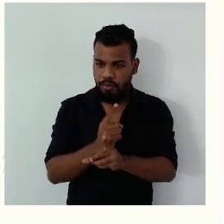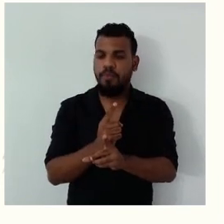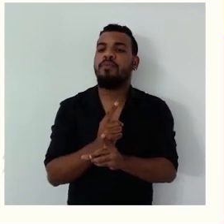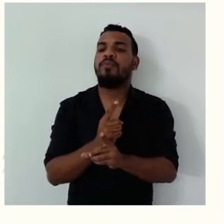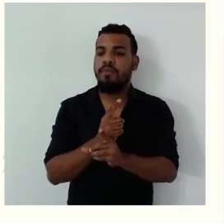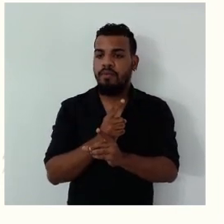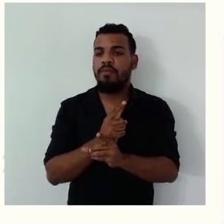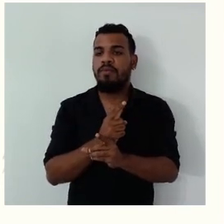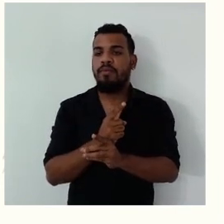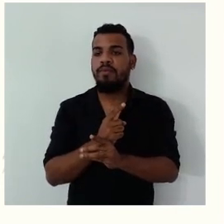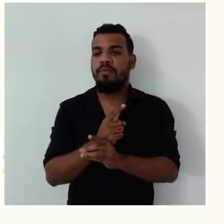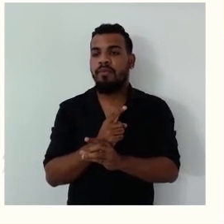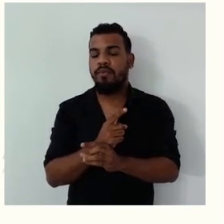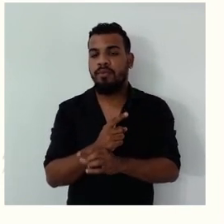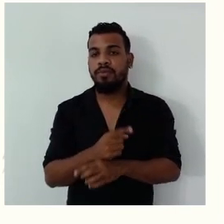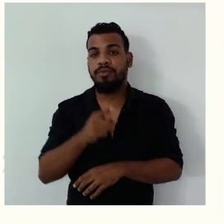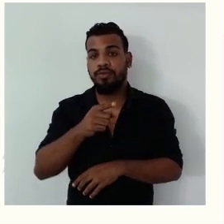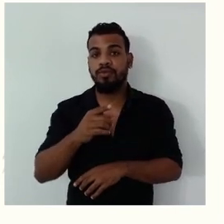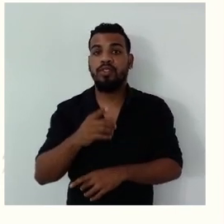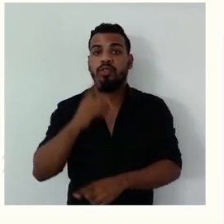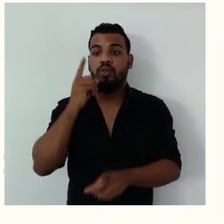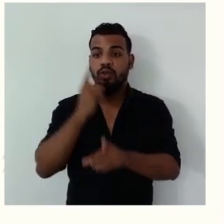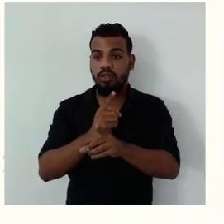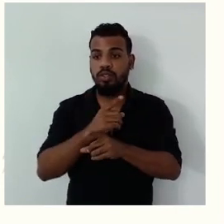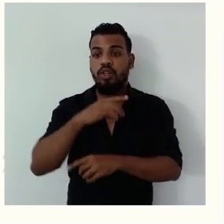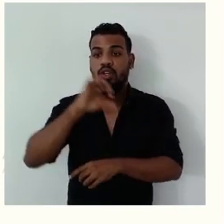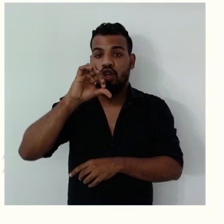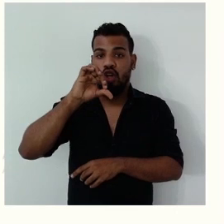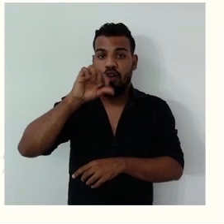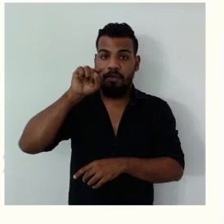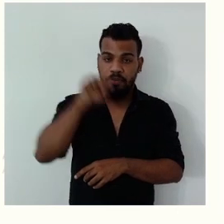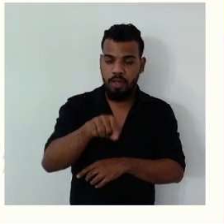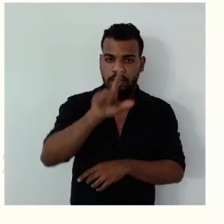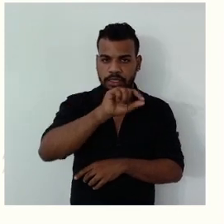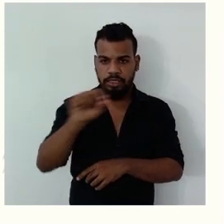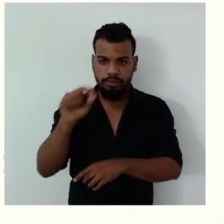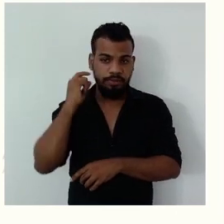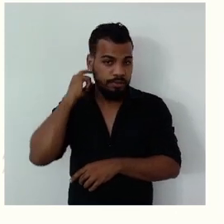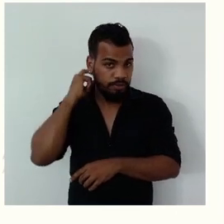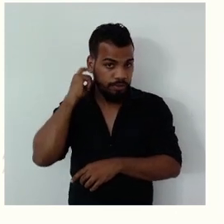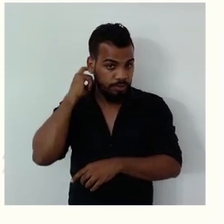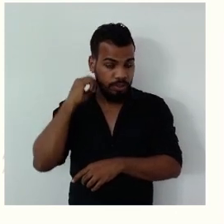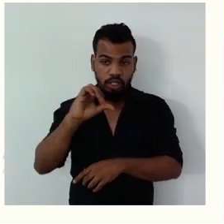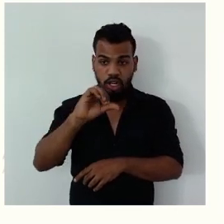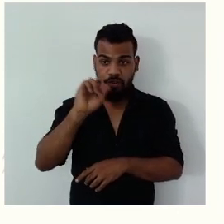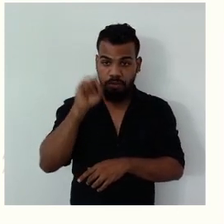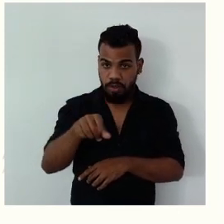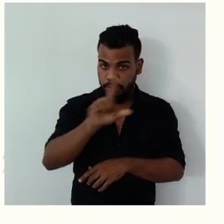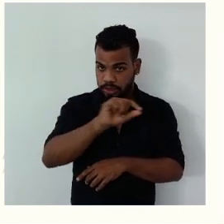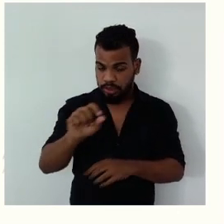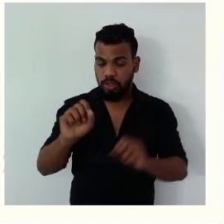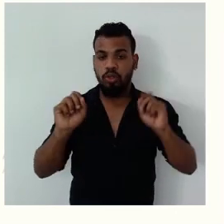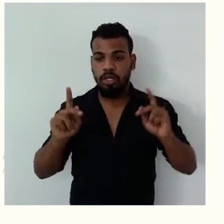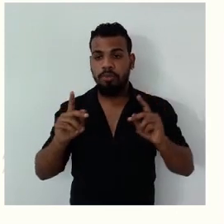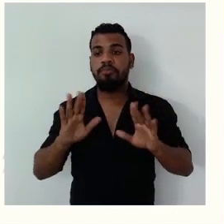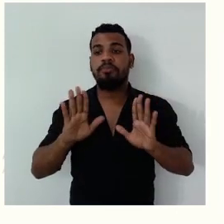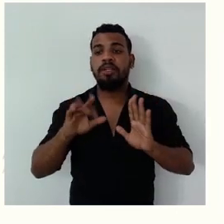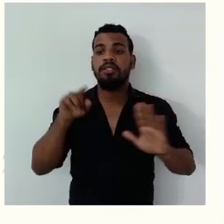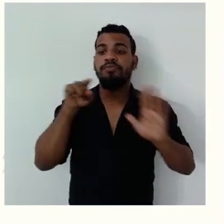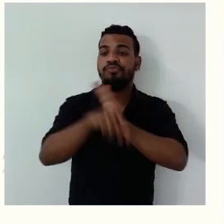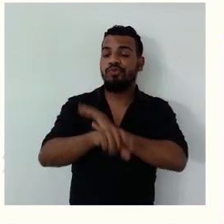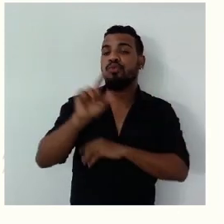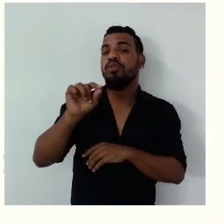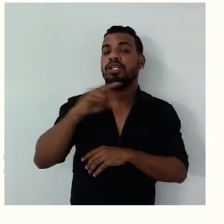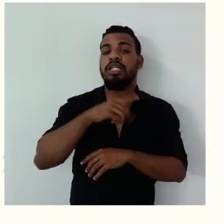porcentagem de venda, você vai encontrar um valor de 9.100. Então, vendeu 9.100. Só que a questão fala que